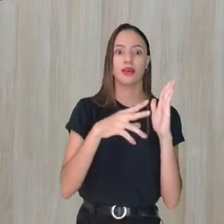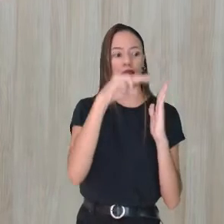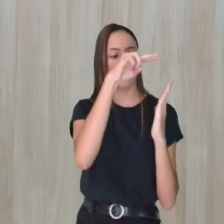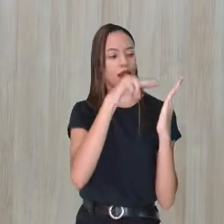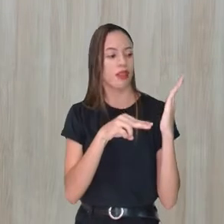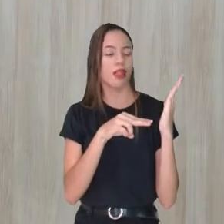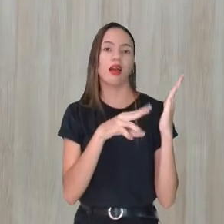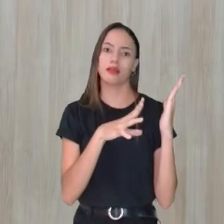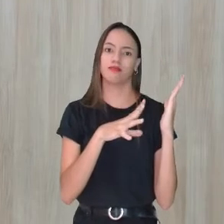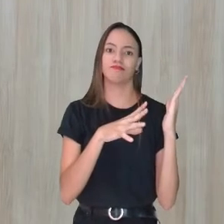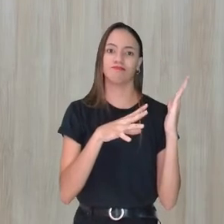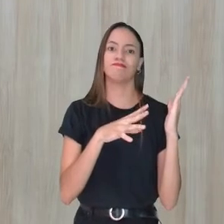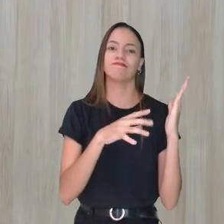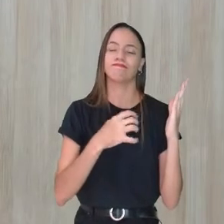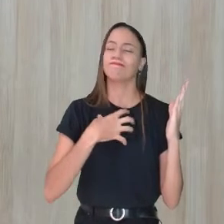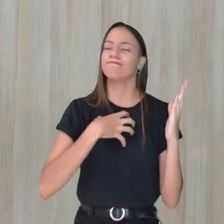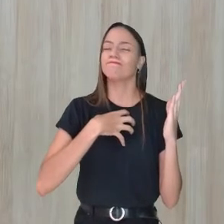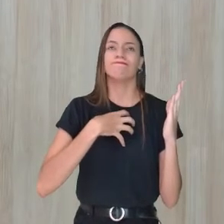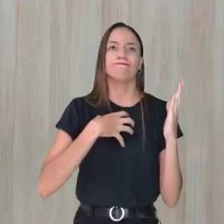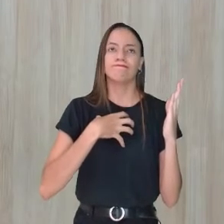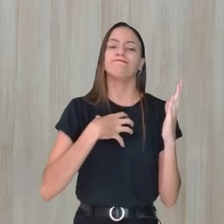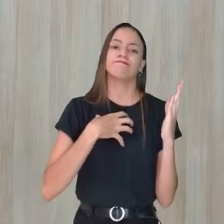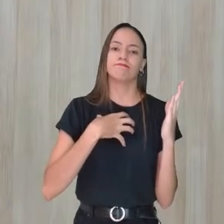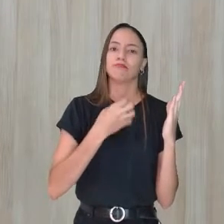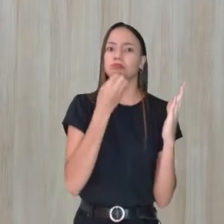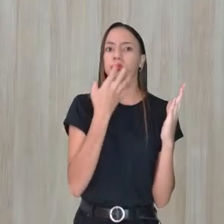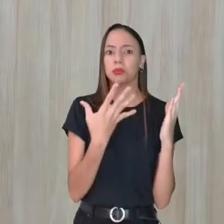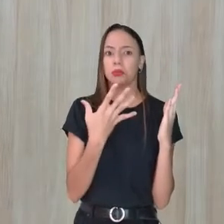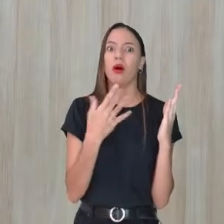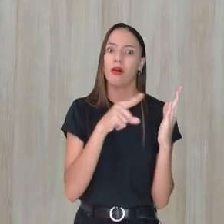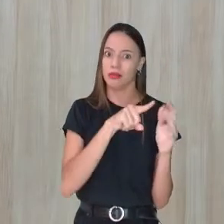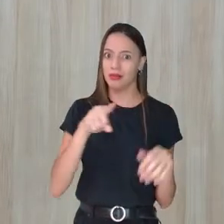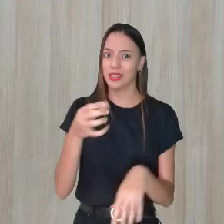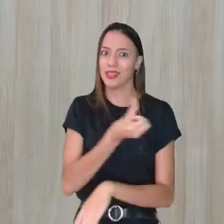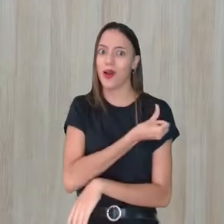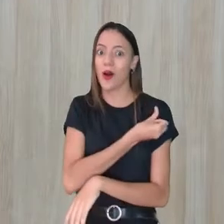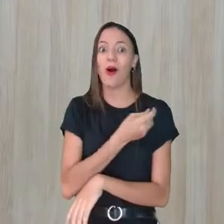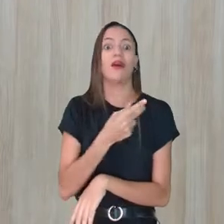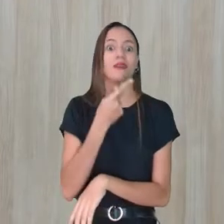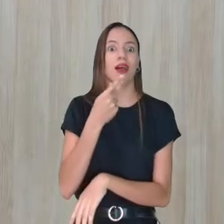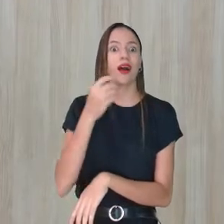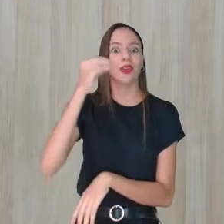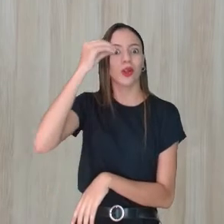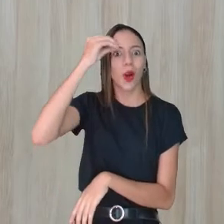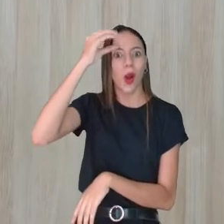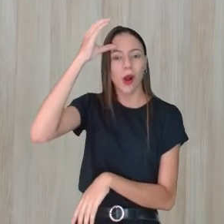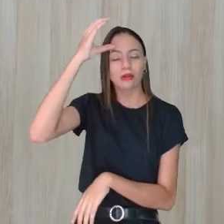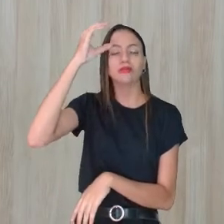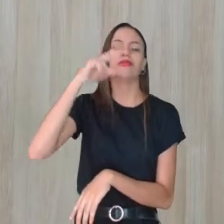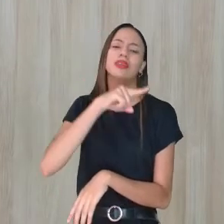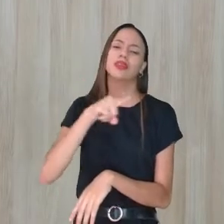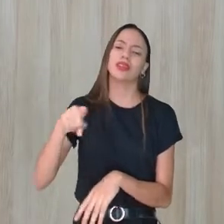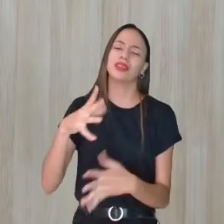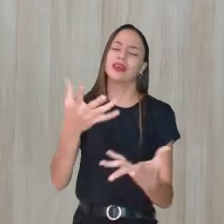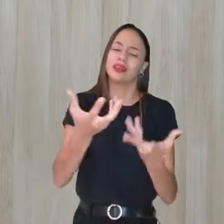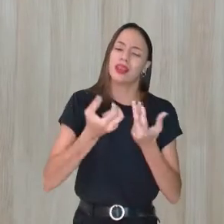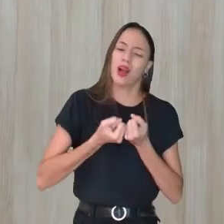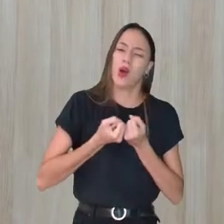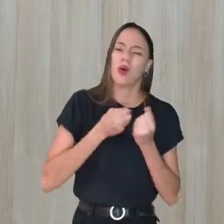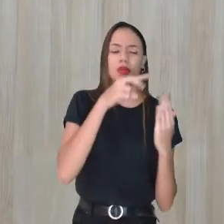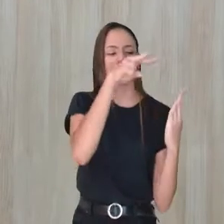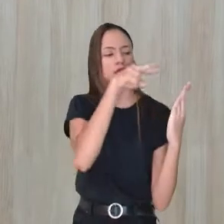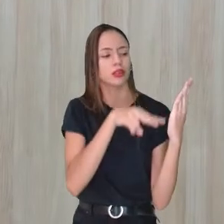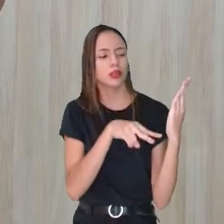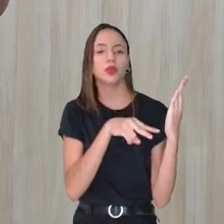é? No nosso coração, né? Sexto ano, estou falando com conhecimento, mas acolham com carinho a escrita, a